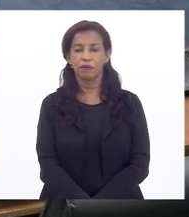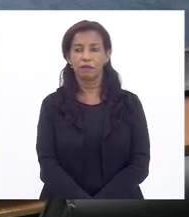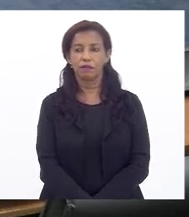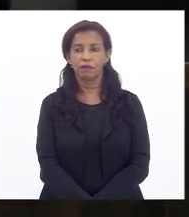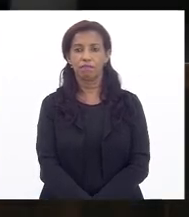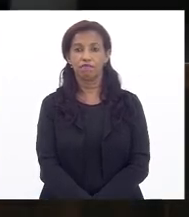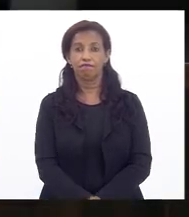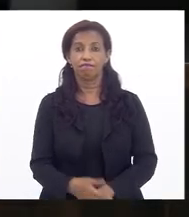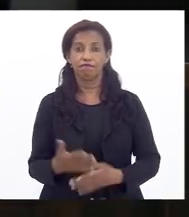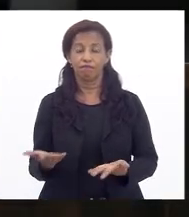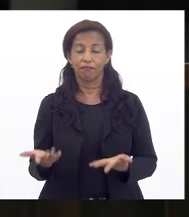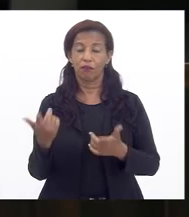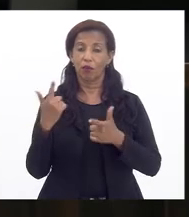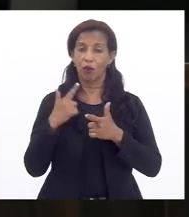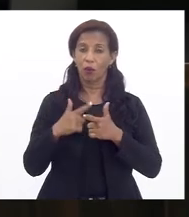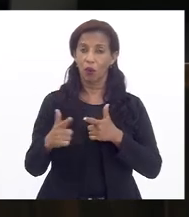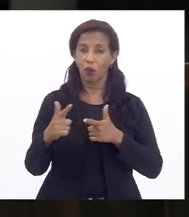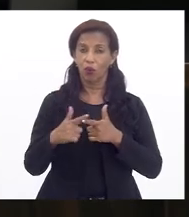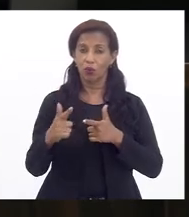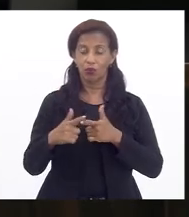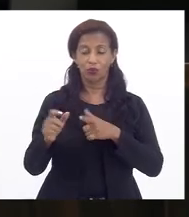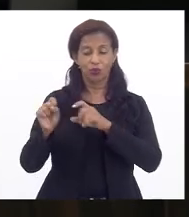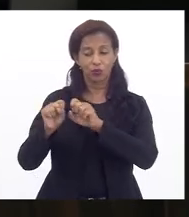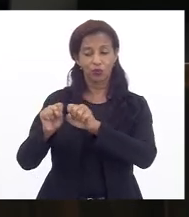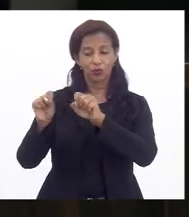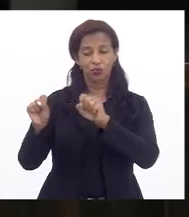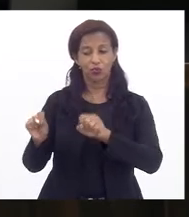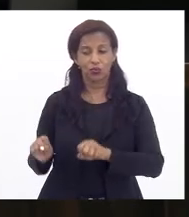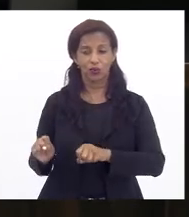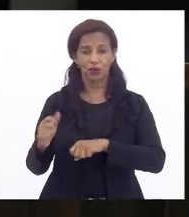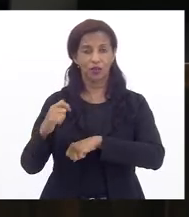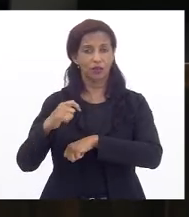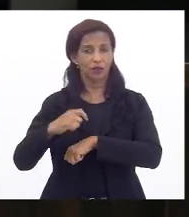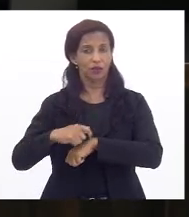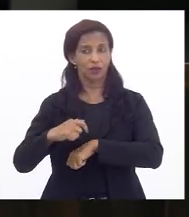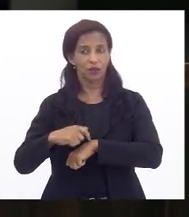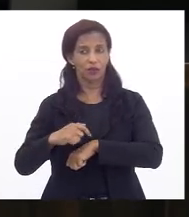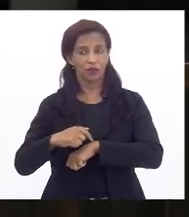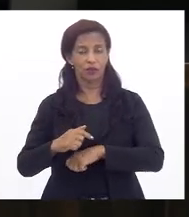Estamos enfrentando problemas com o nosso sistema momentaneamente.